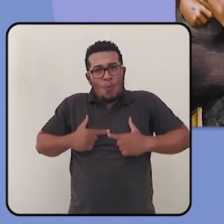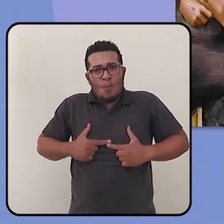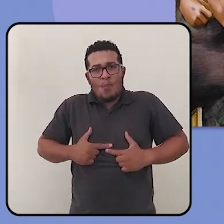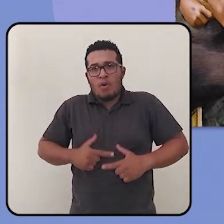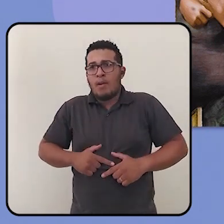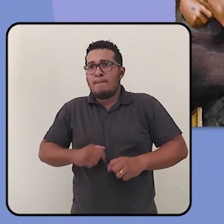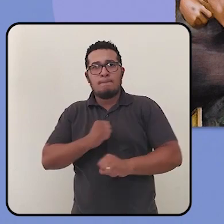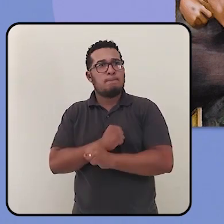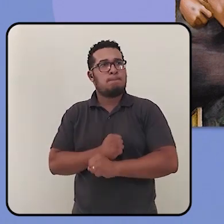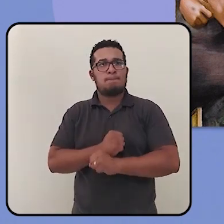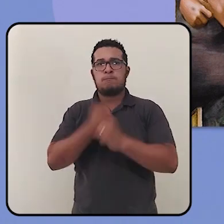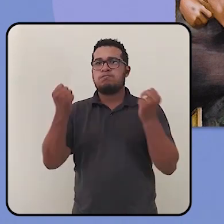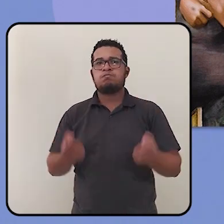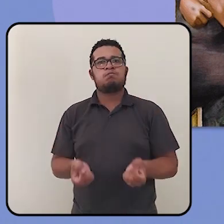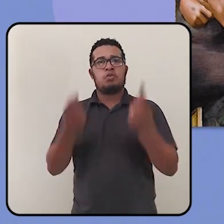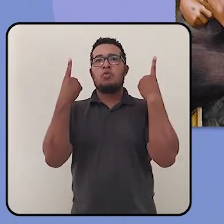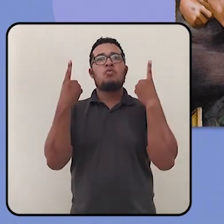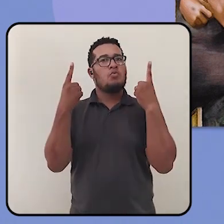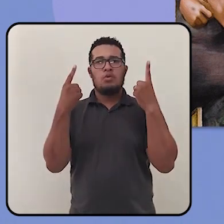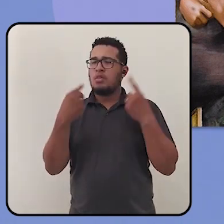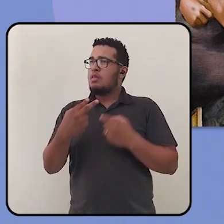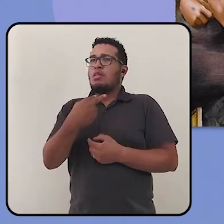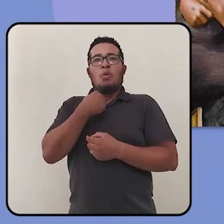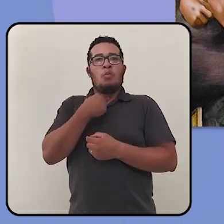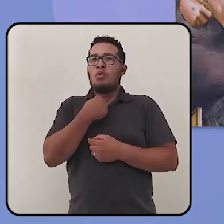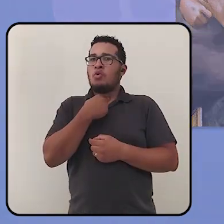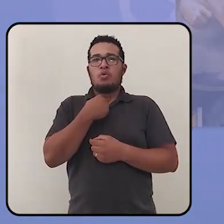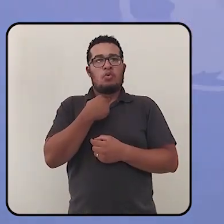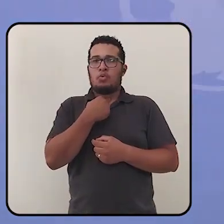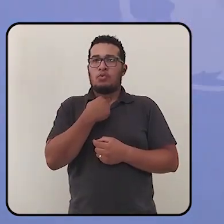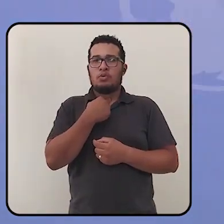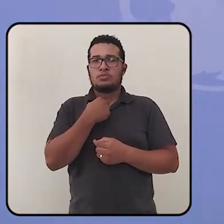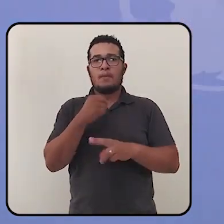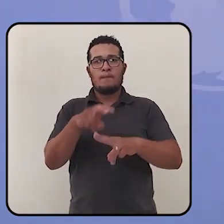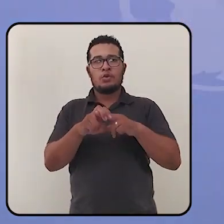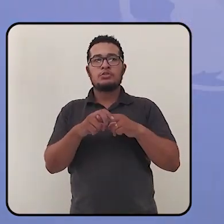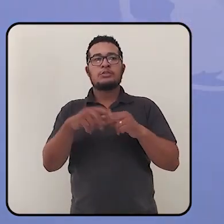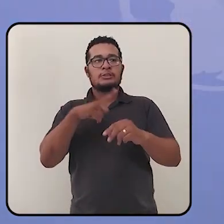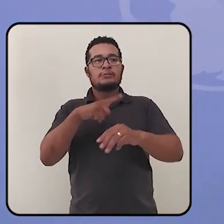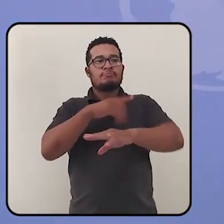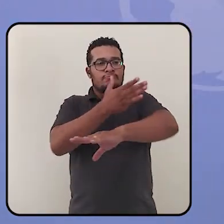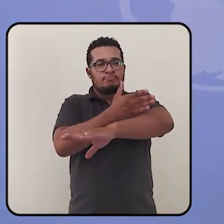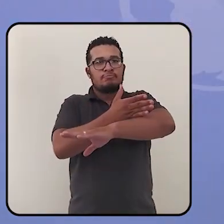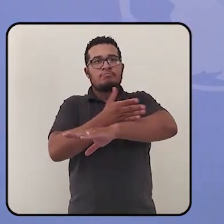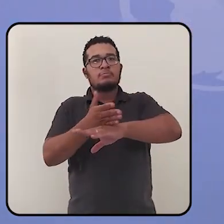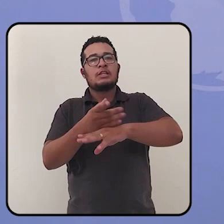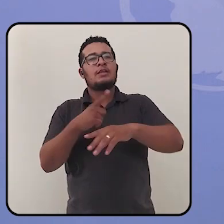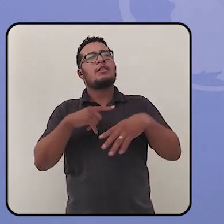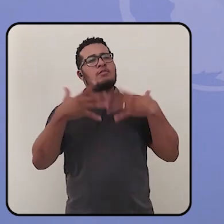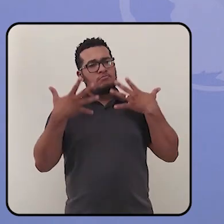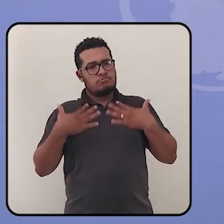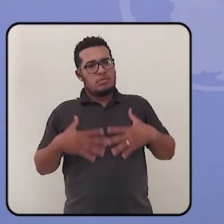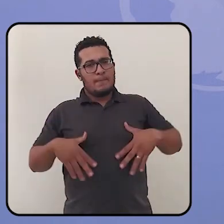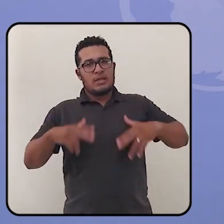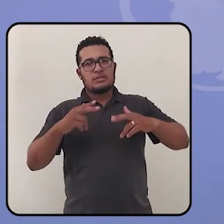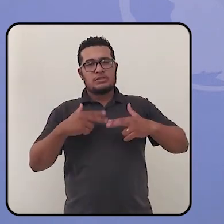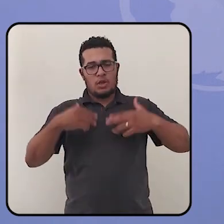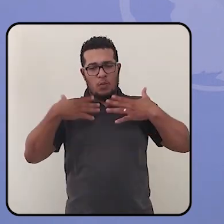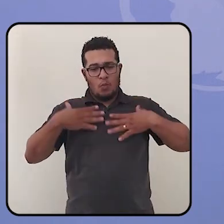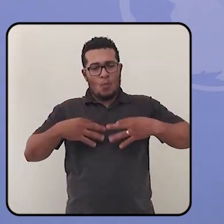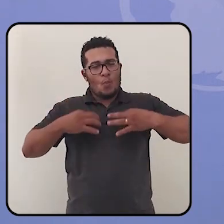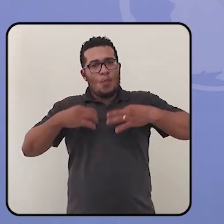todas vestidas não poderia retratar um deles em hipótese nenhuma então eles retratavam o homem no jeito que veio ao mundo